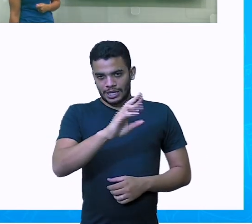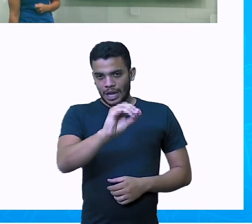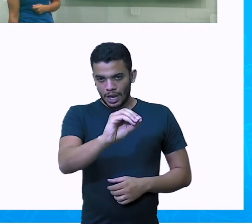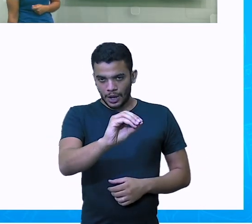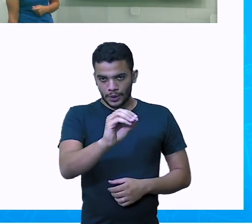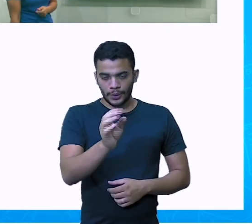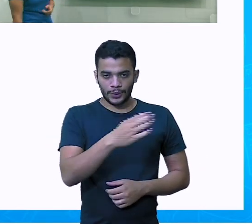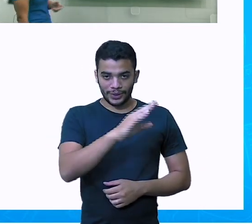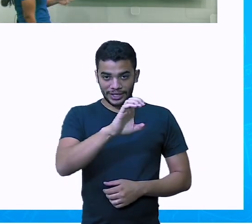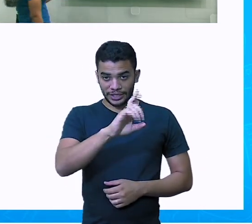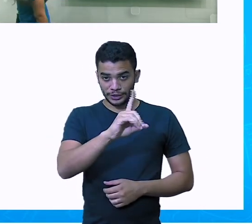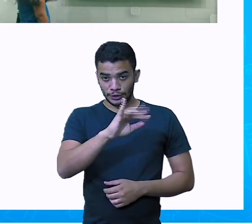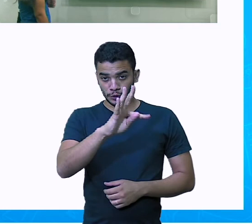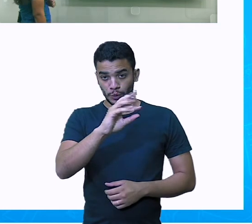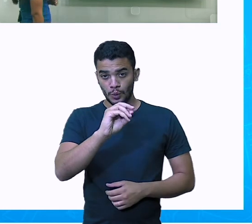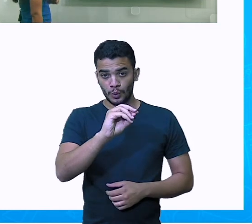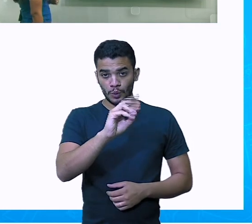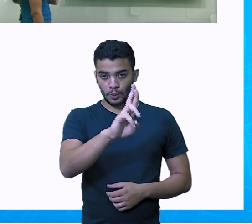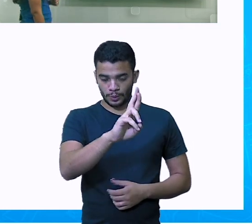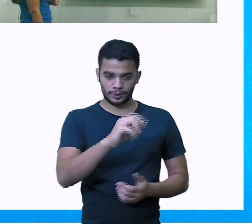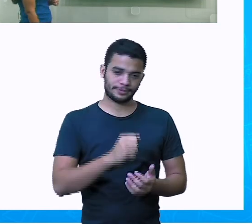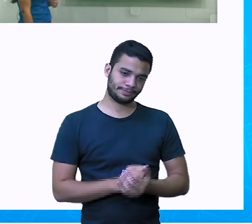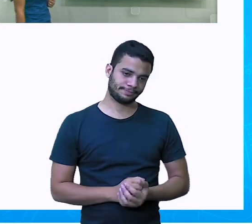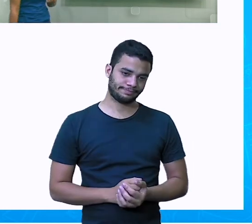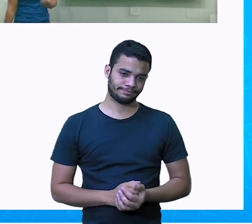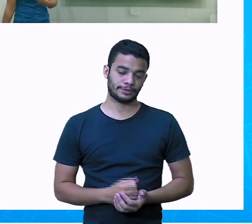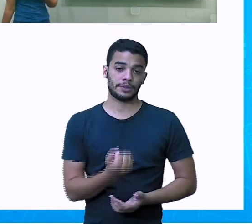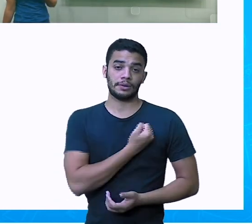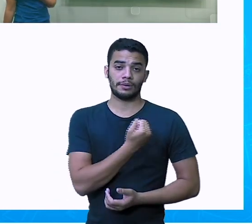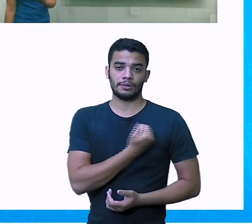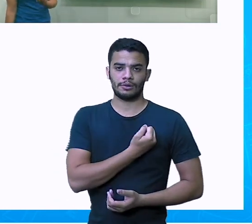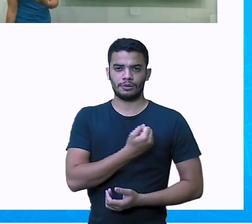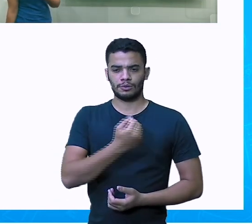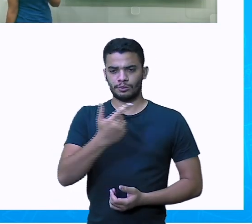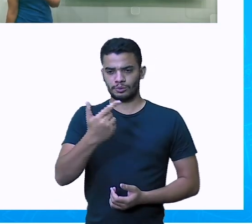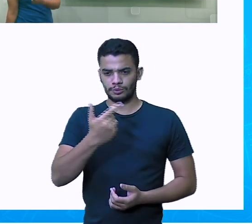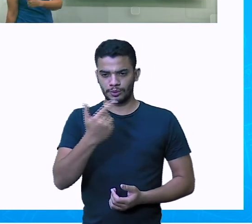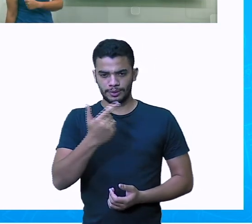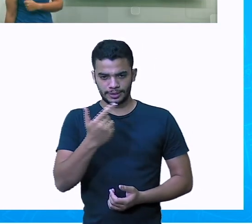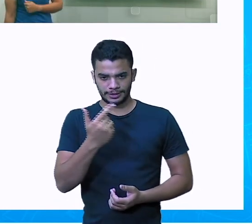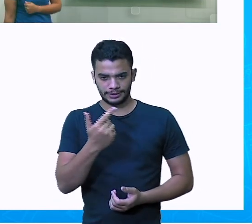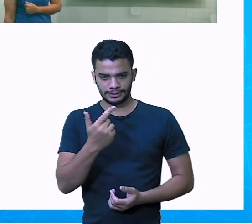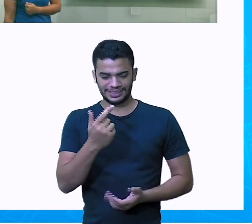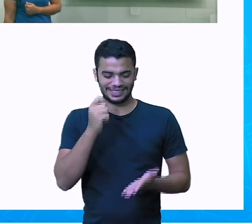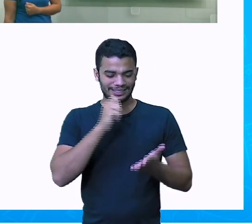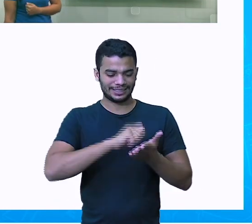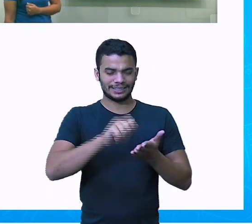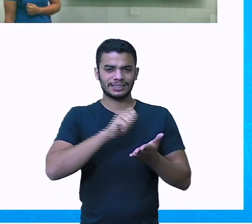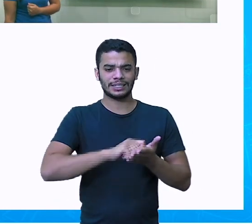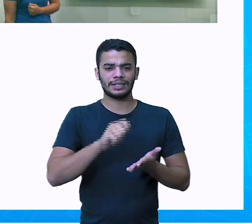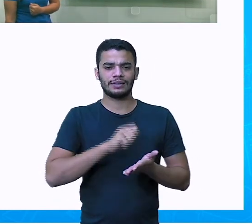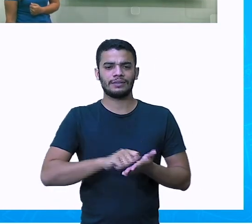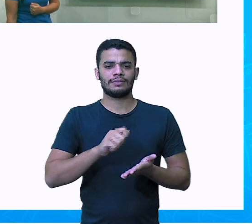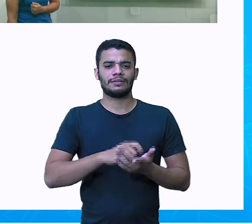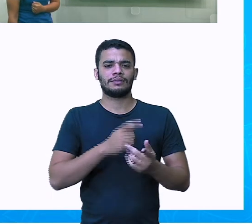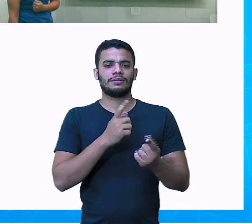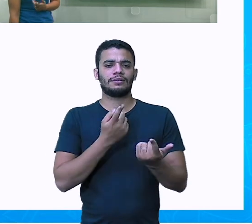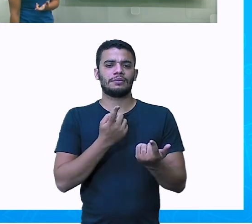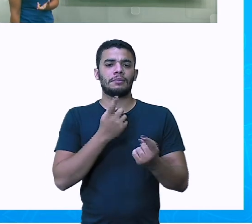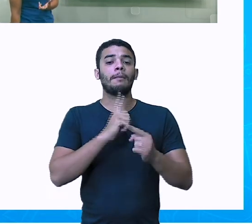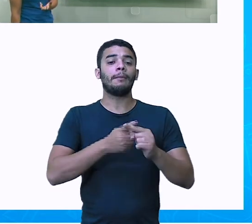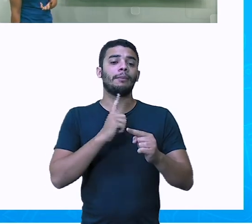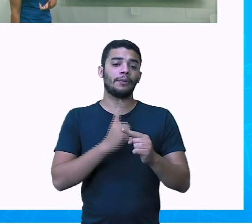seu editor. Na pergunta 2, para que ele está escrevendo?